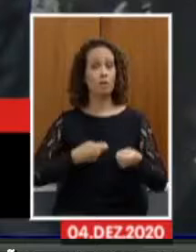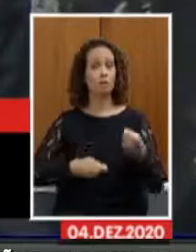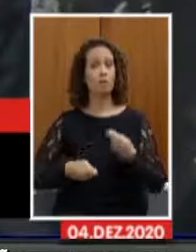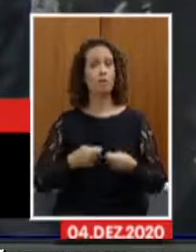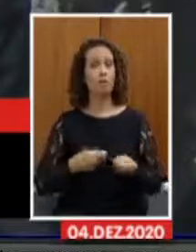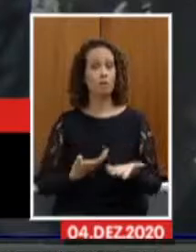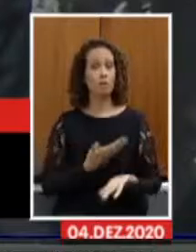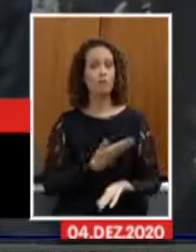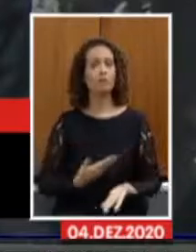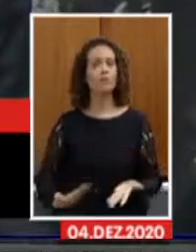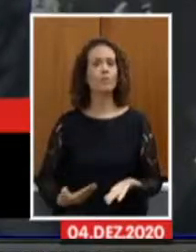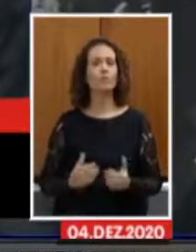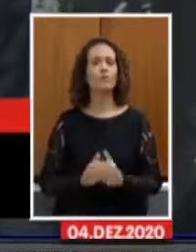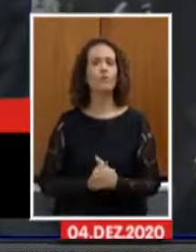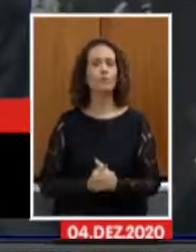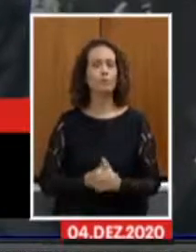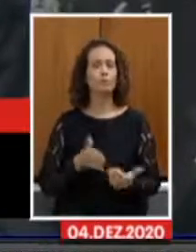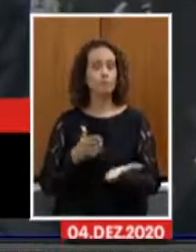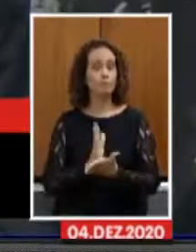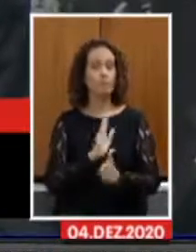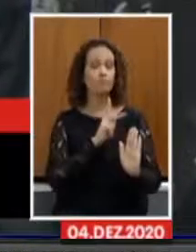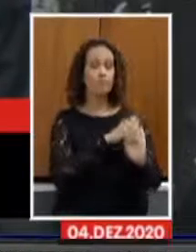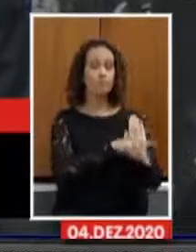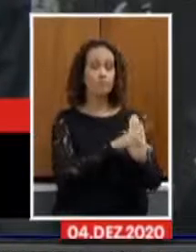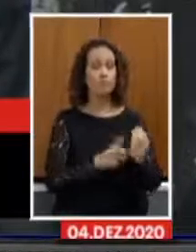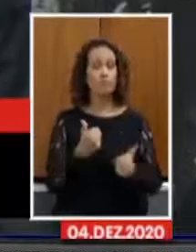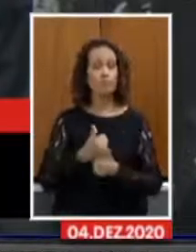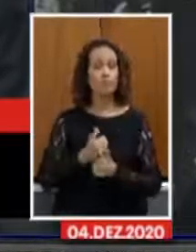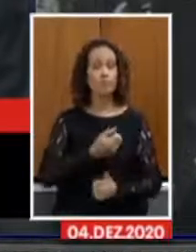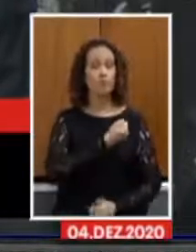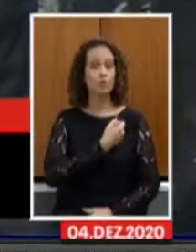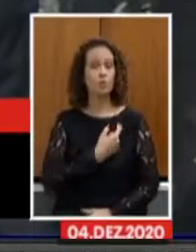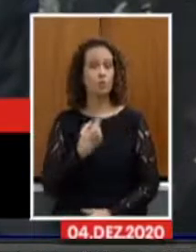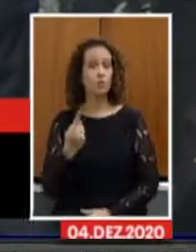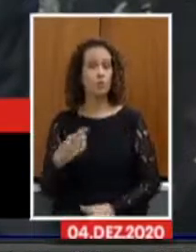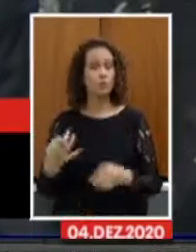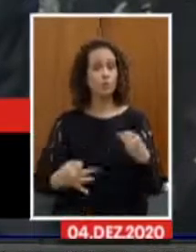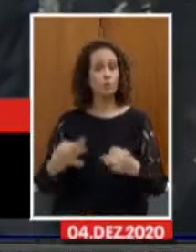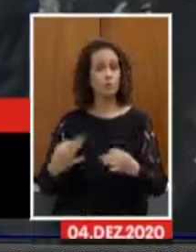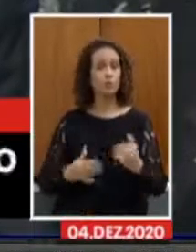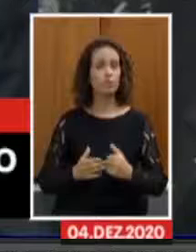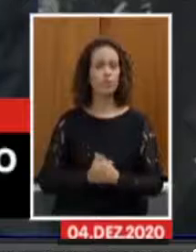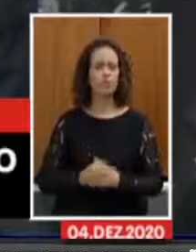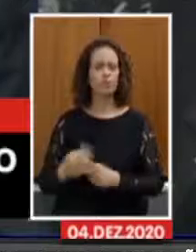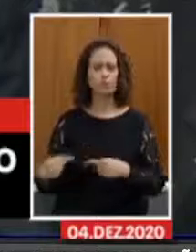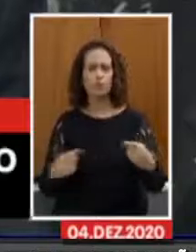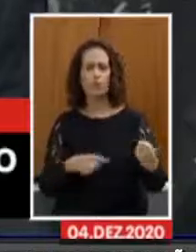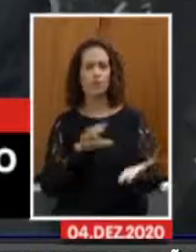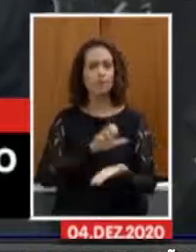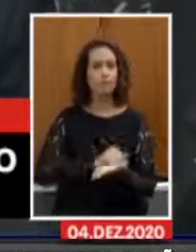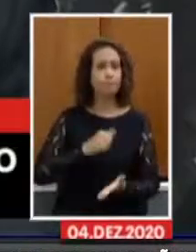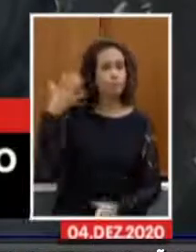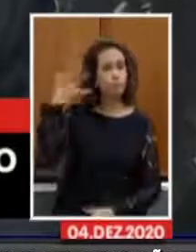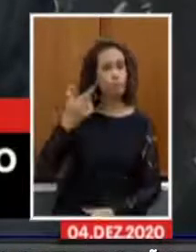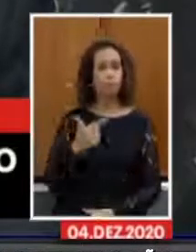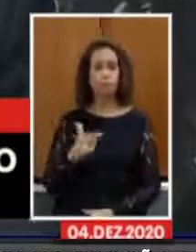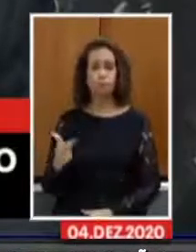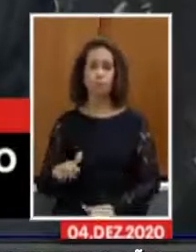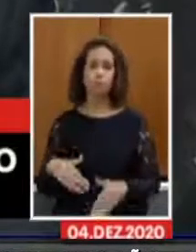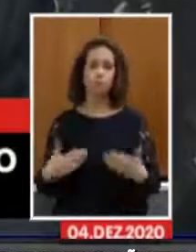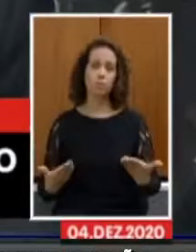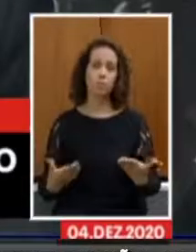aprovação do projeto na forma do substitutivo 1 da Comissão de Justiça. Em discussão o projeto, não há oradores inscritos, encerra-se